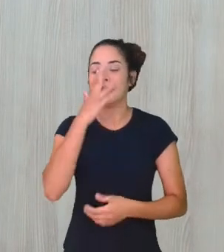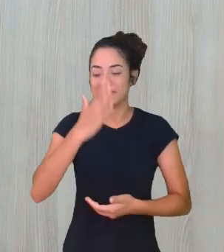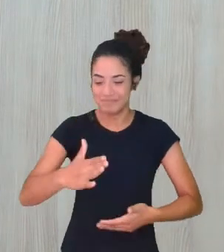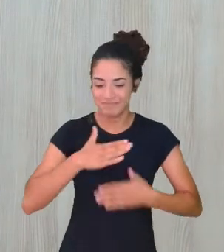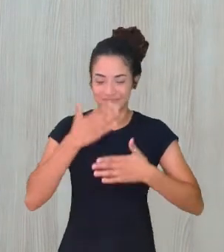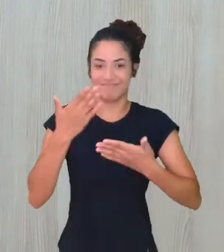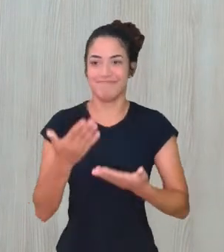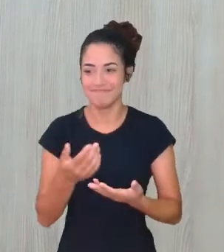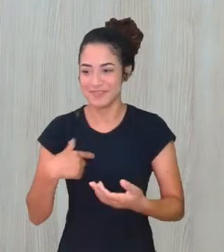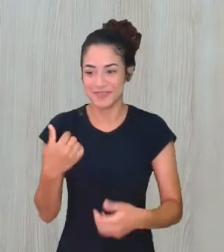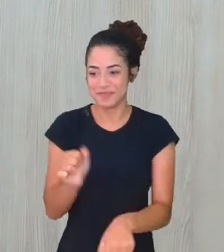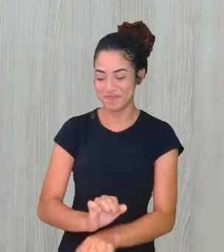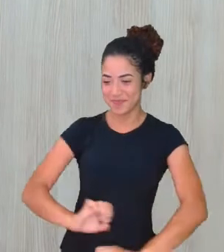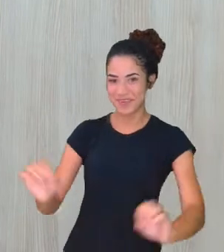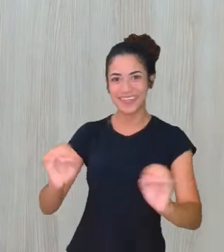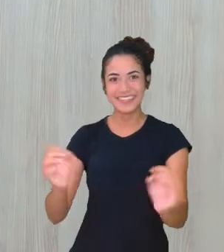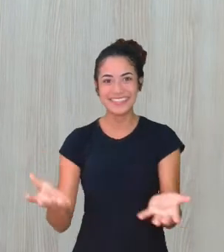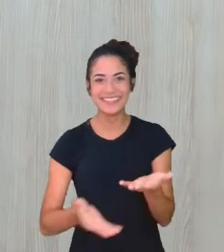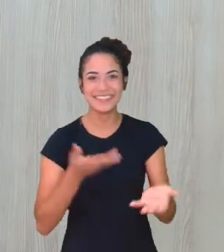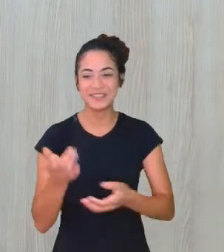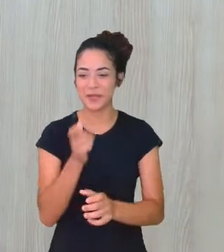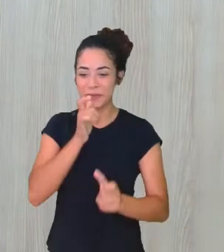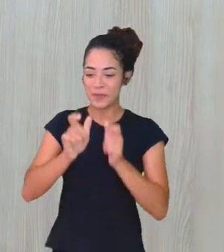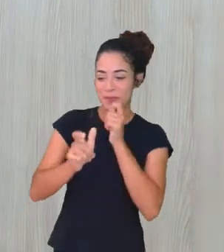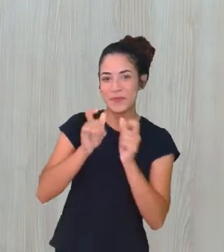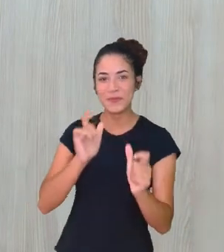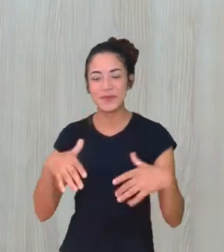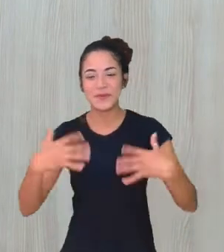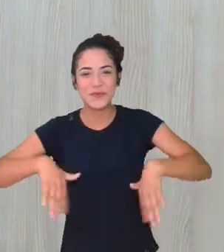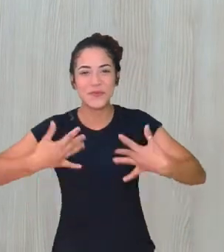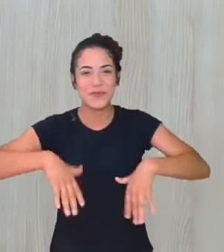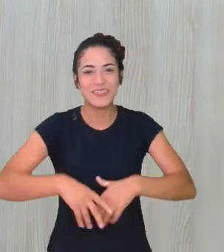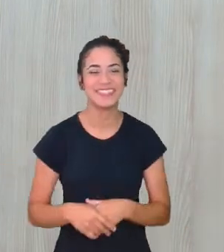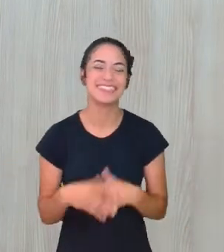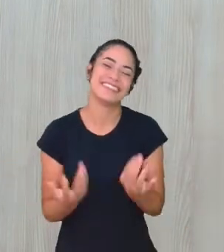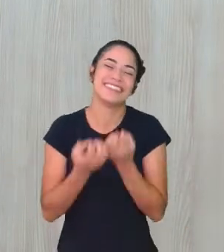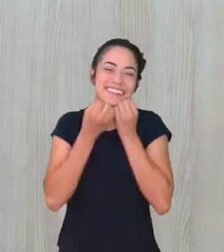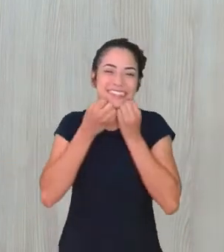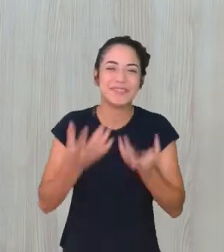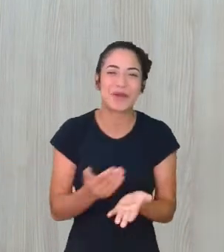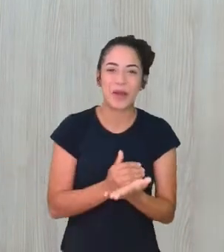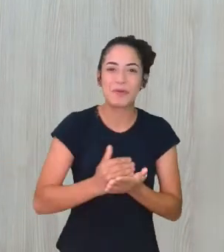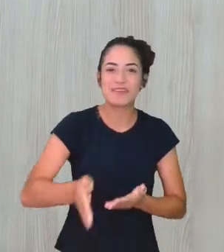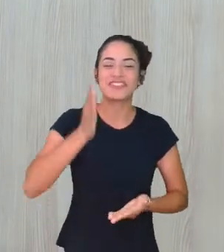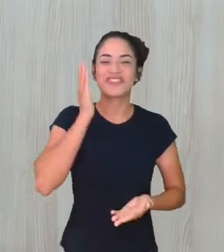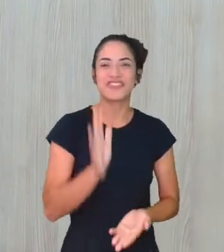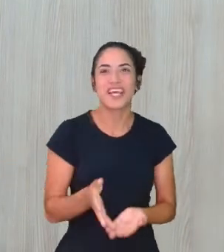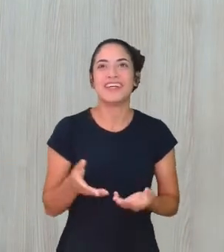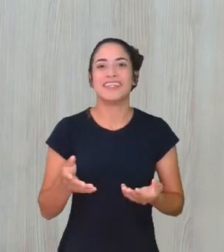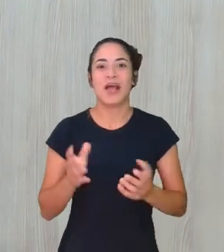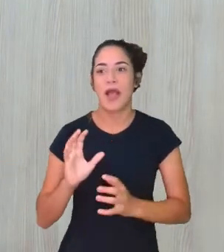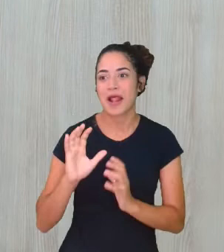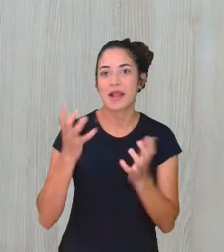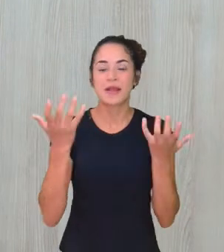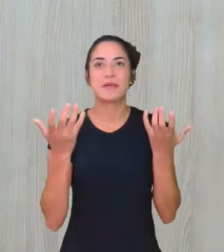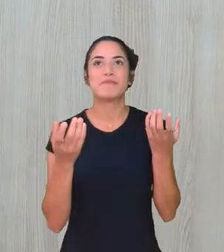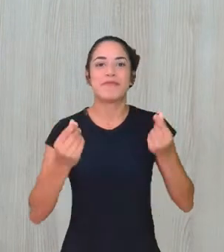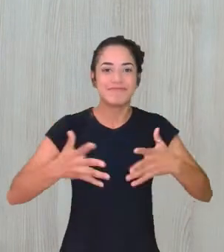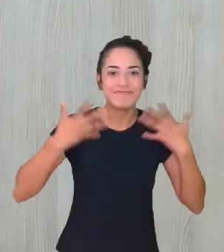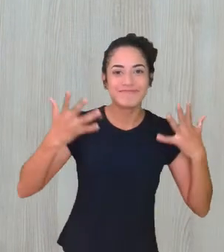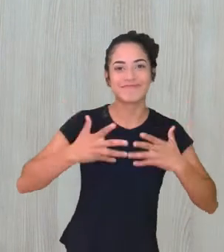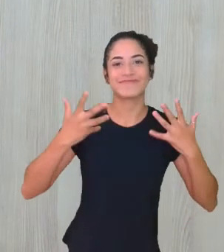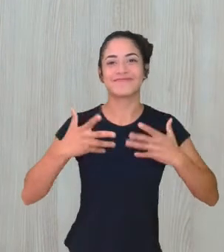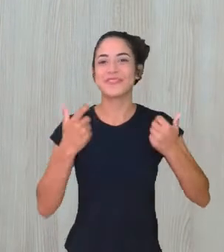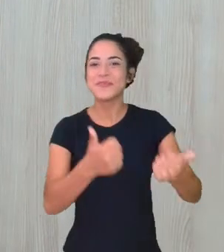inesperadas comentários inesperados Que bom gente começar já nesse clima né de